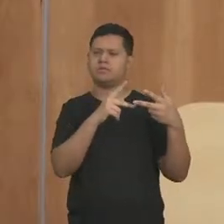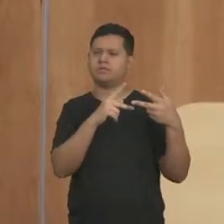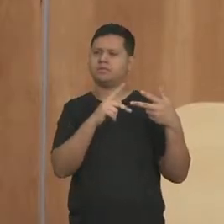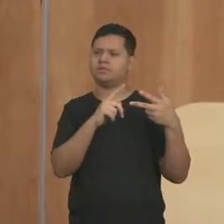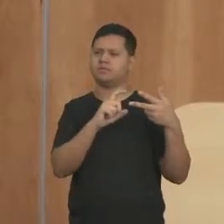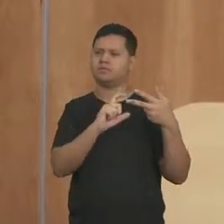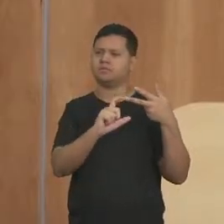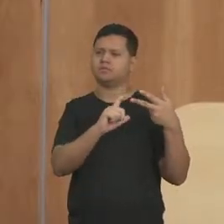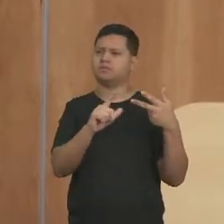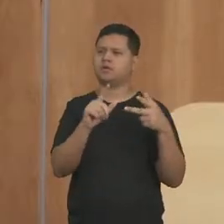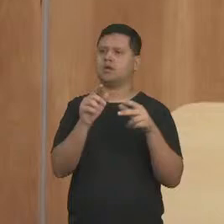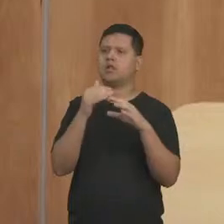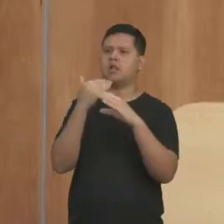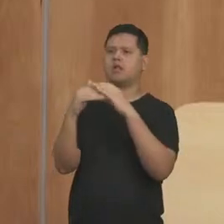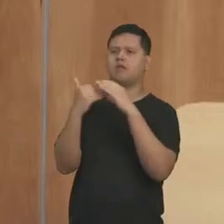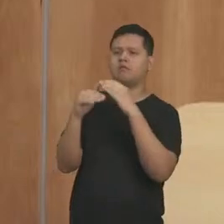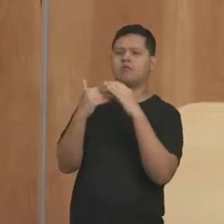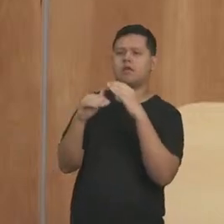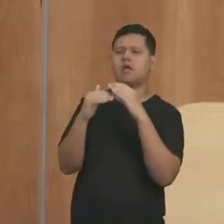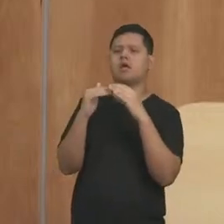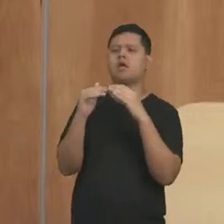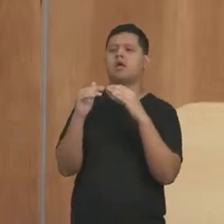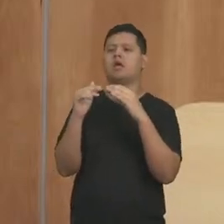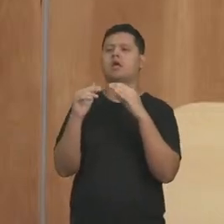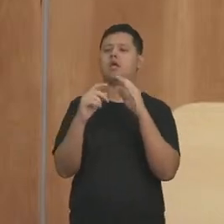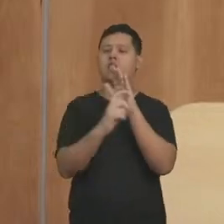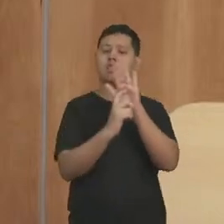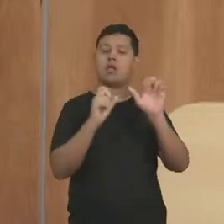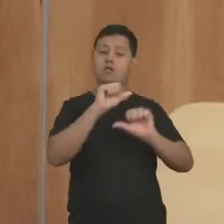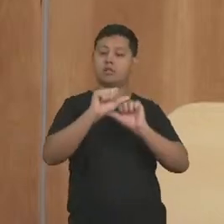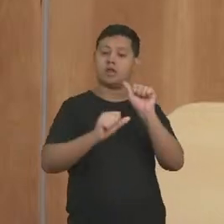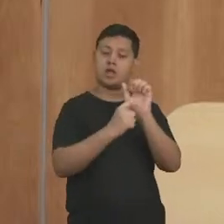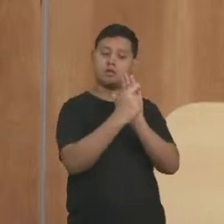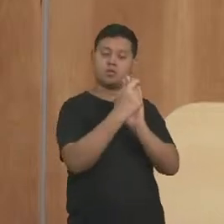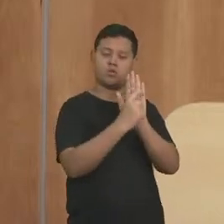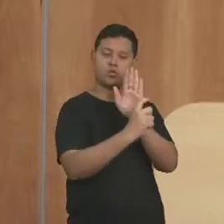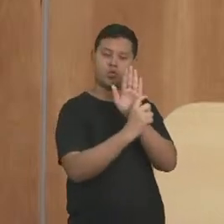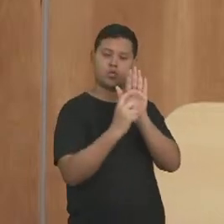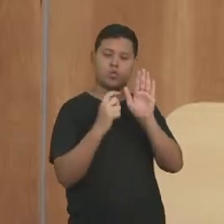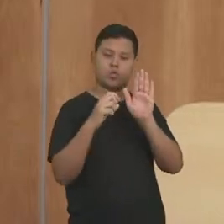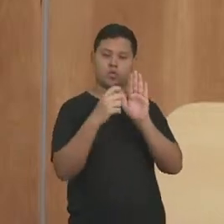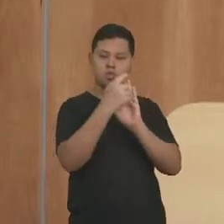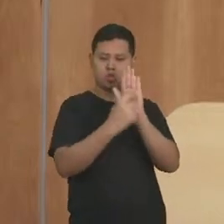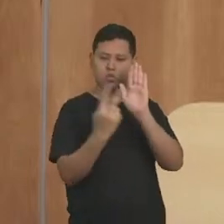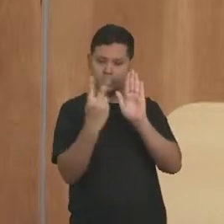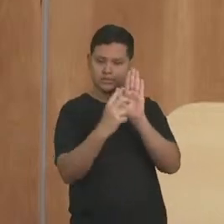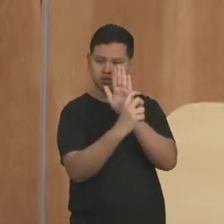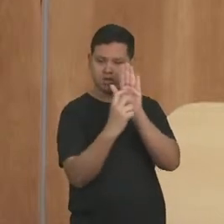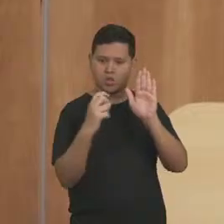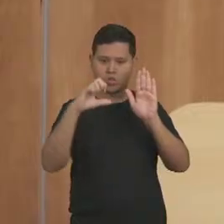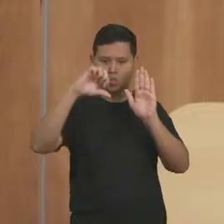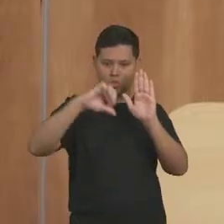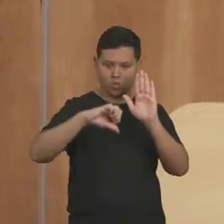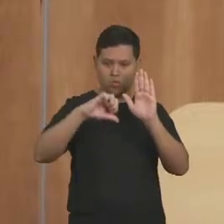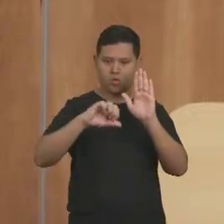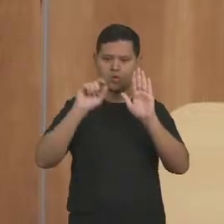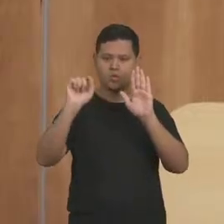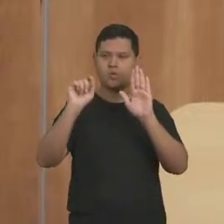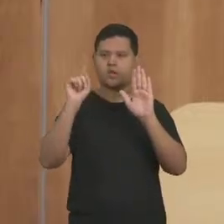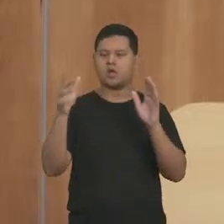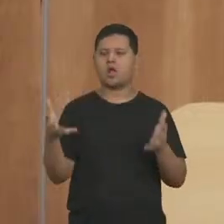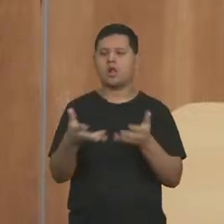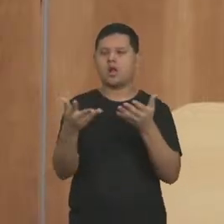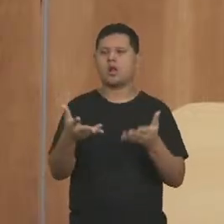mensagem alterando o inciso 9º do artigo 2º, que é, o inciso fala, colaborar